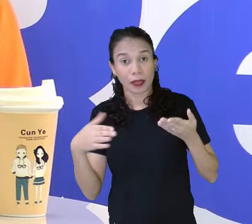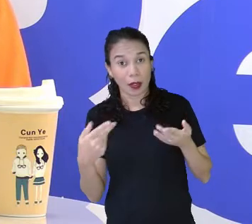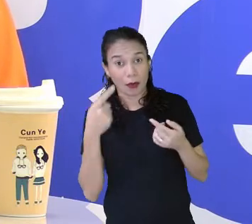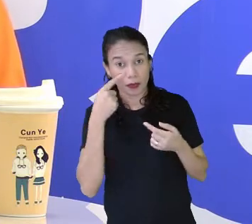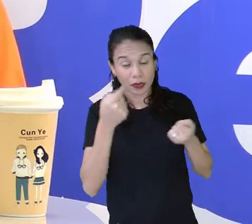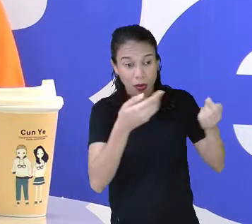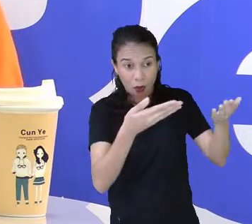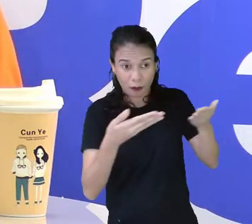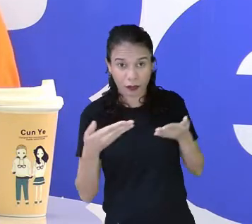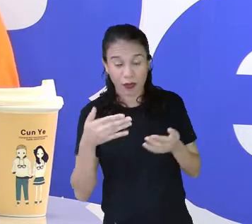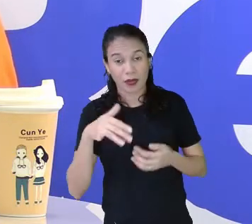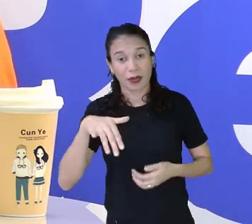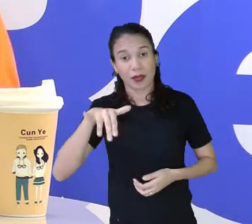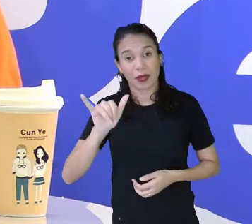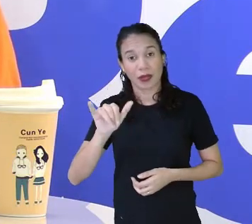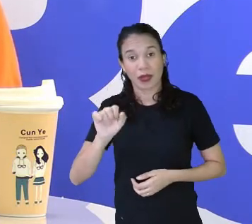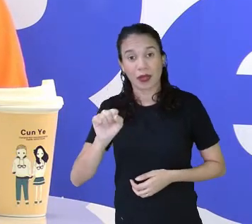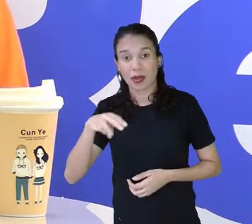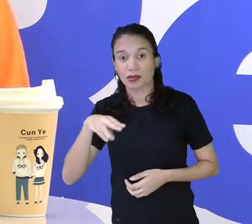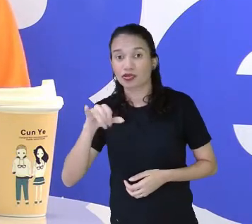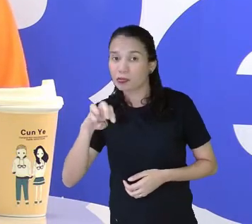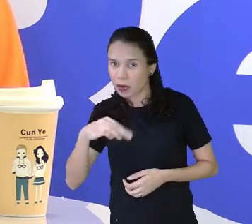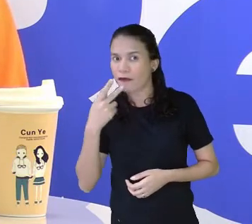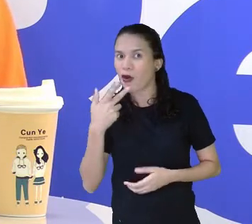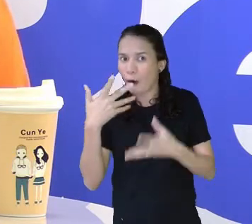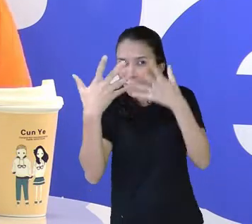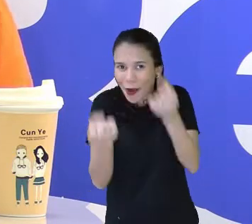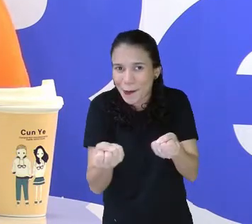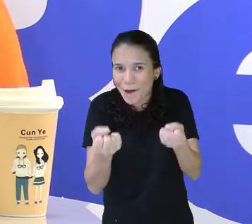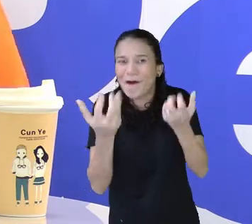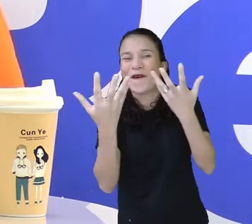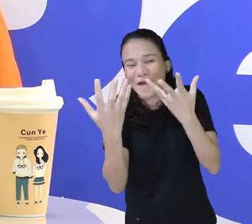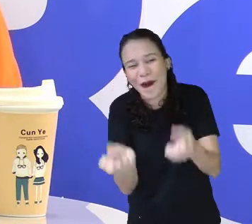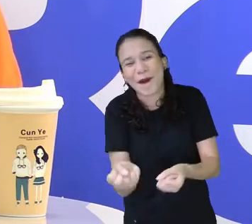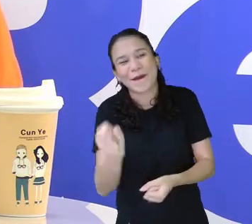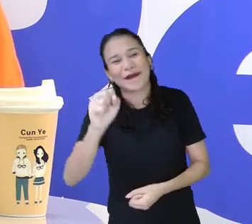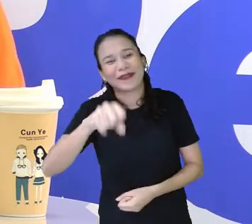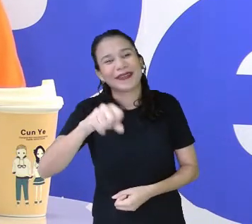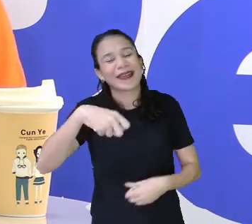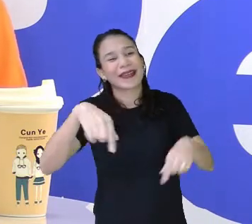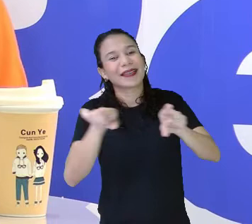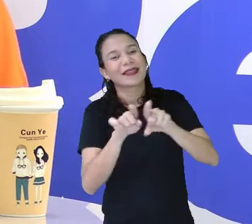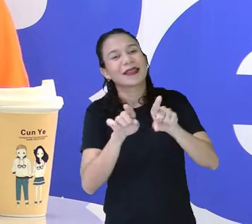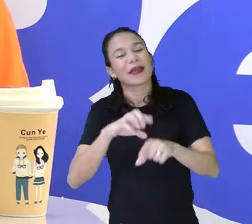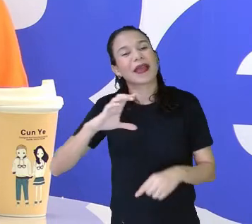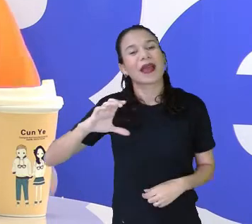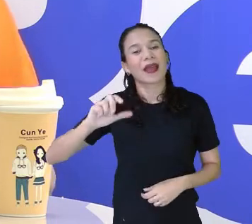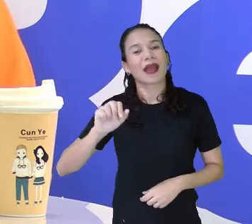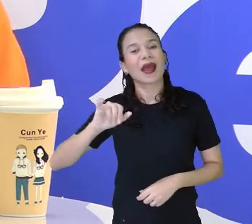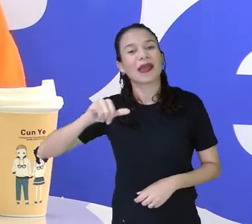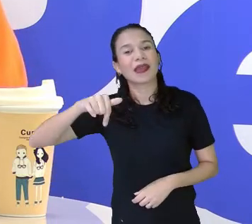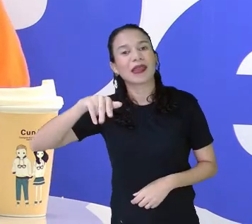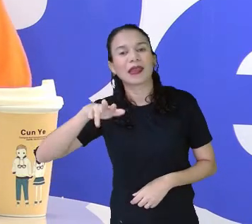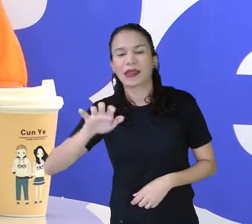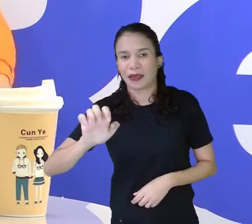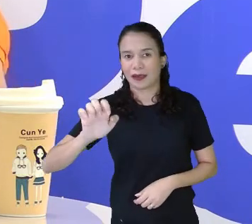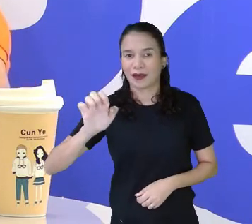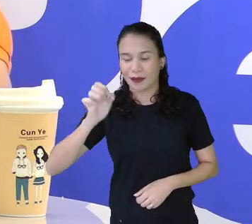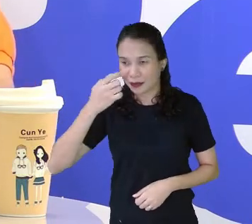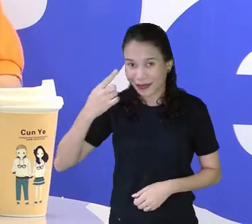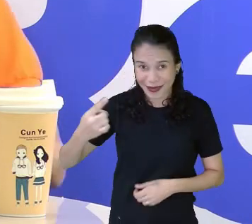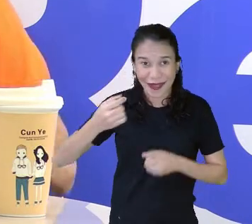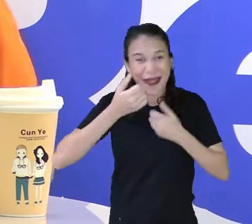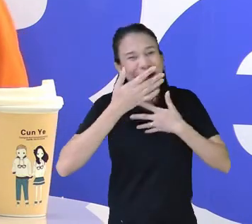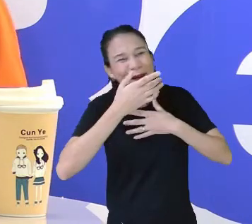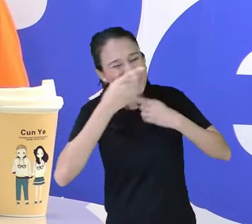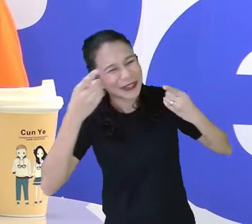a Yasmin já disse aqui, ó, vamos embora, Yasmin. Eu acho que eu não falei também de Kaique, viu? Porque acho que não tinha aparecido aqui. Bom dia